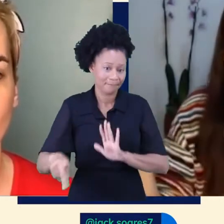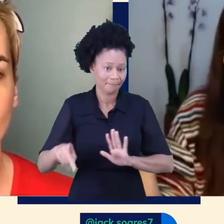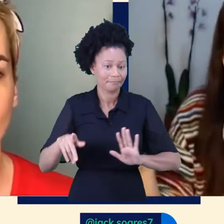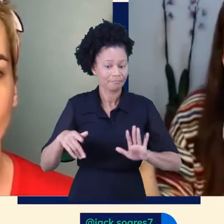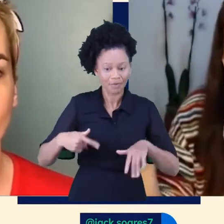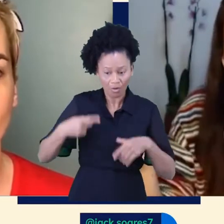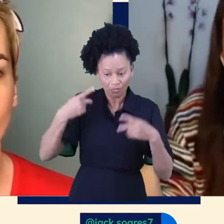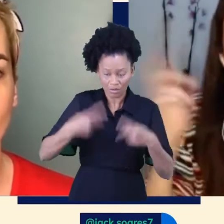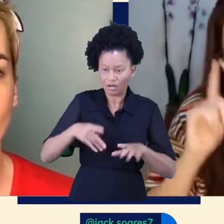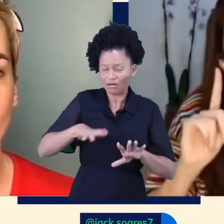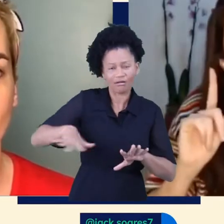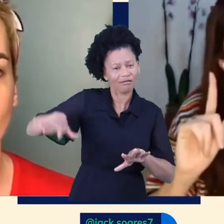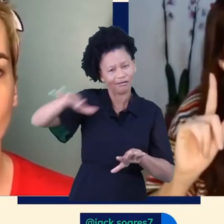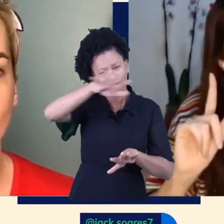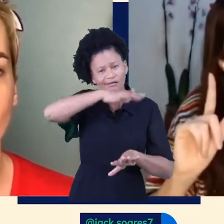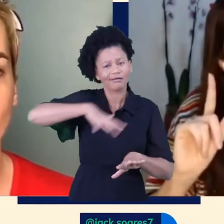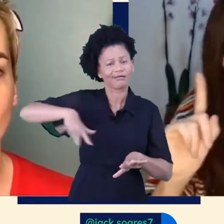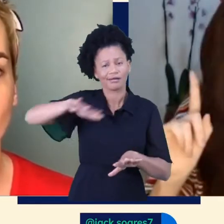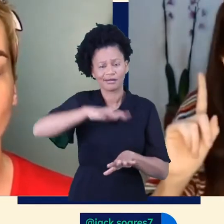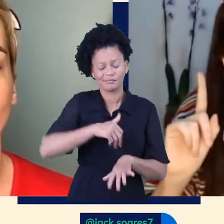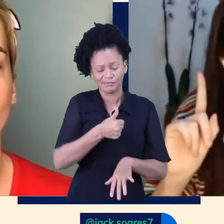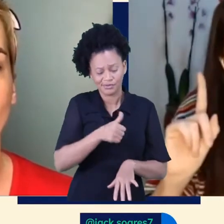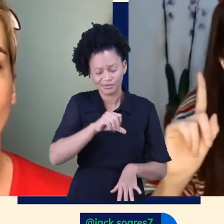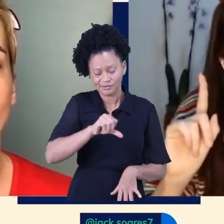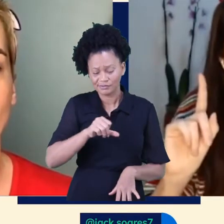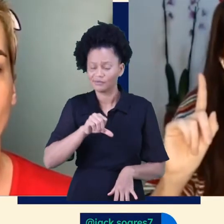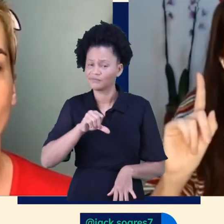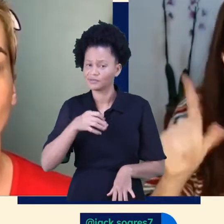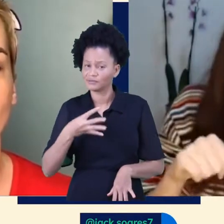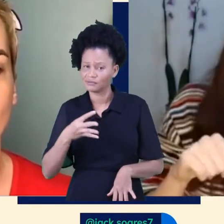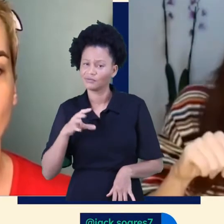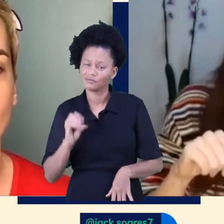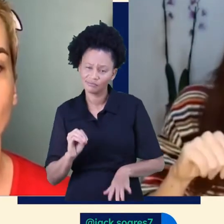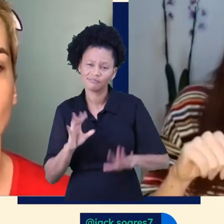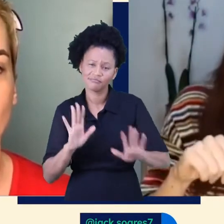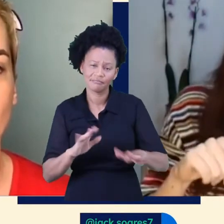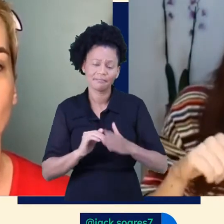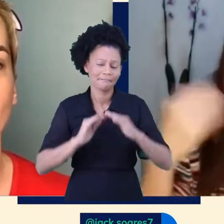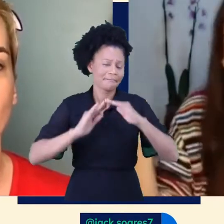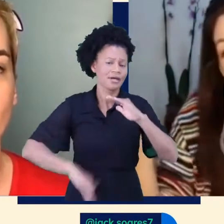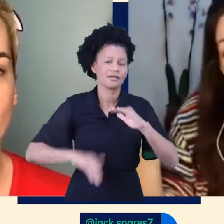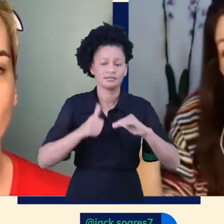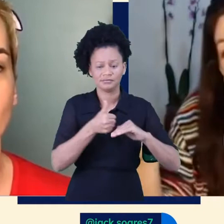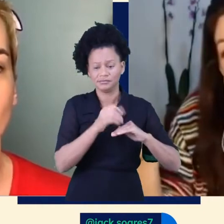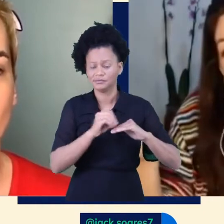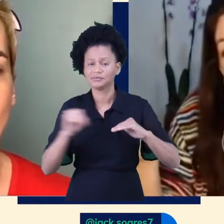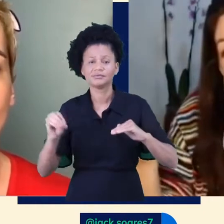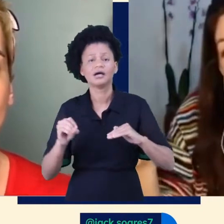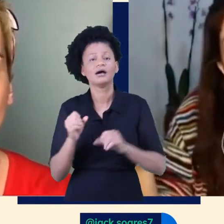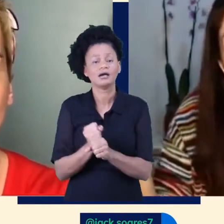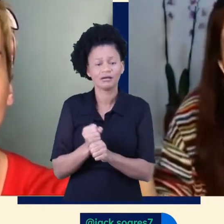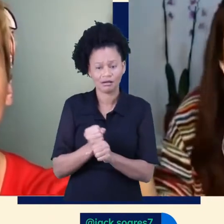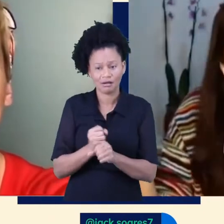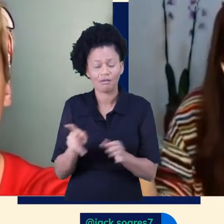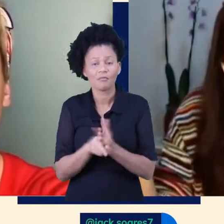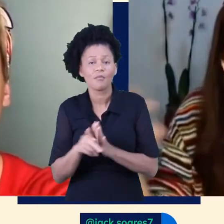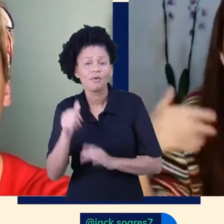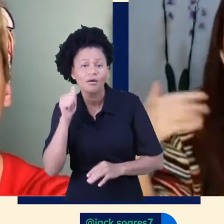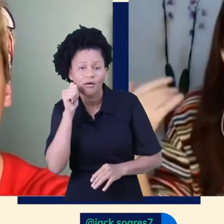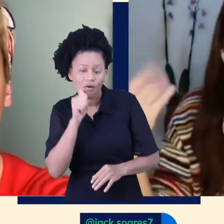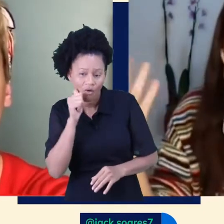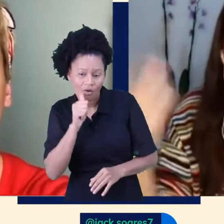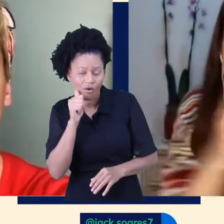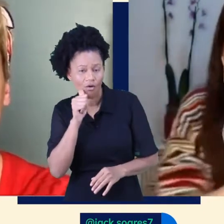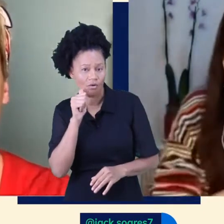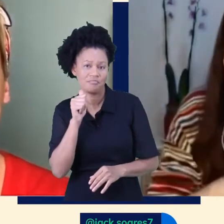desde 1940 só, faz menos de 100 anos, que o rosa é de menina e o azul é de menino.